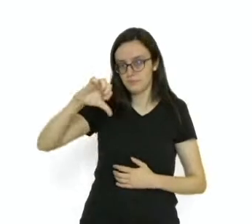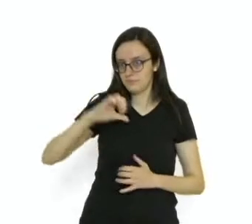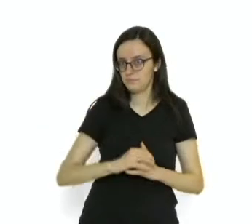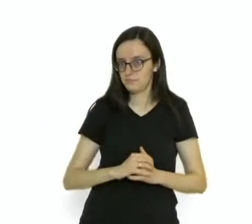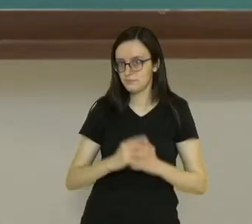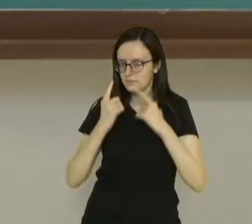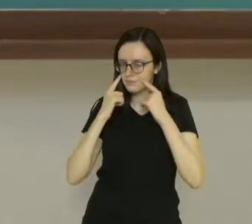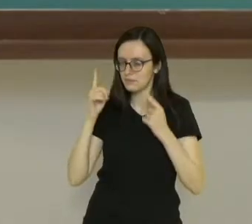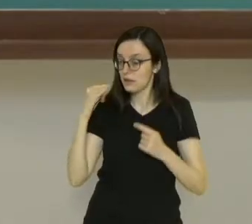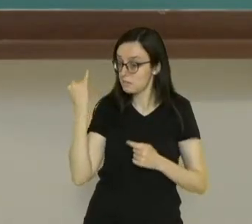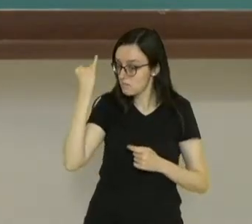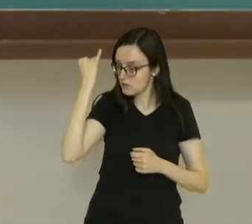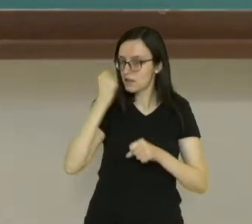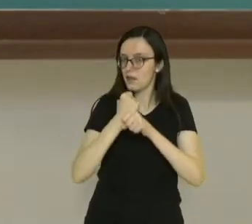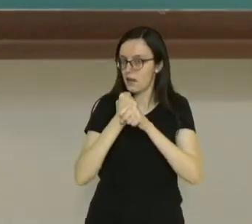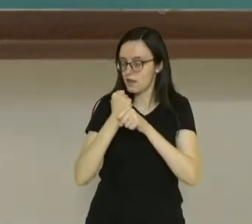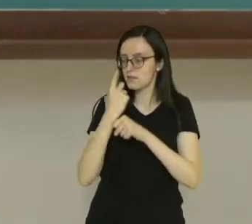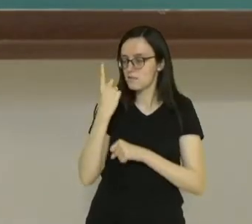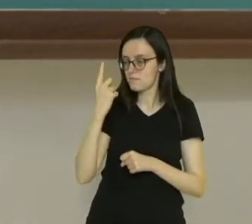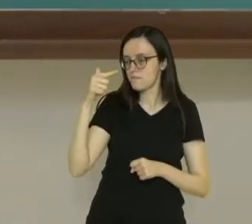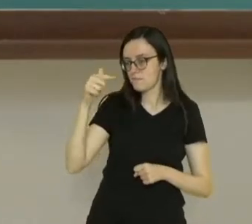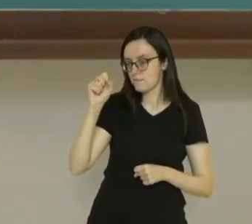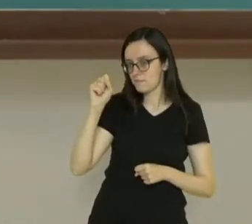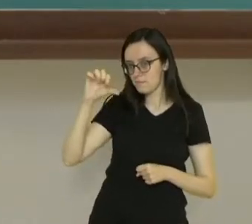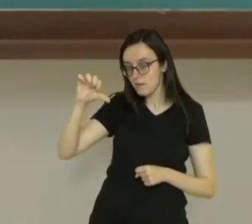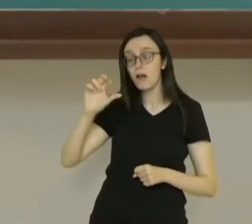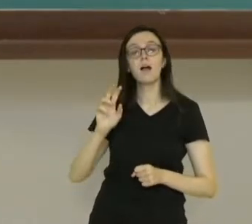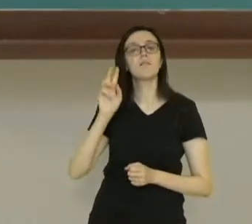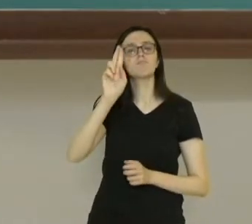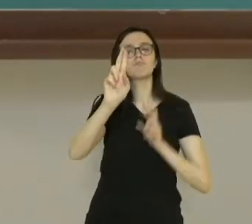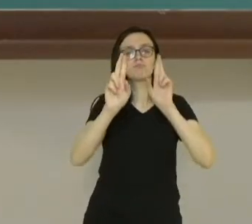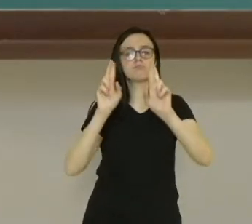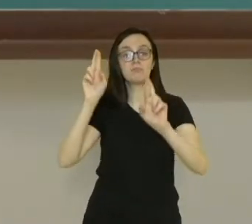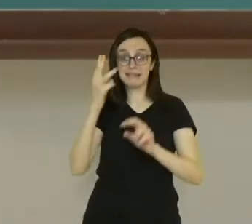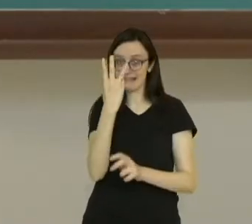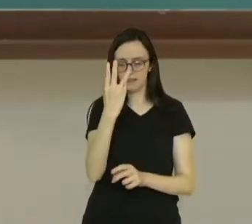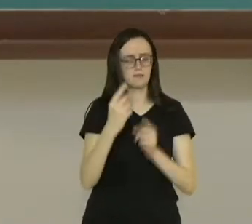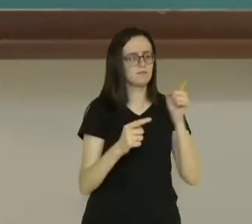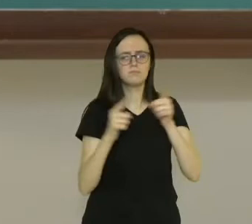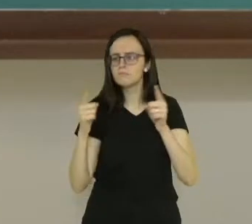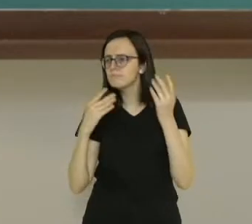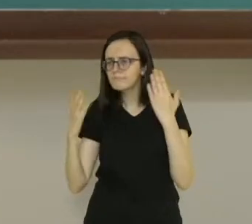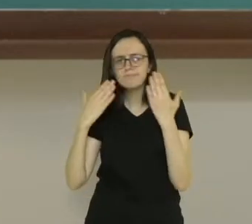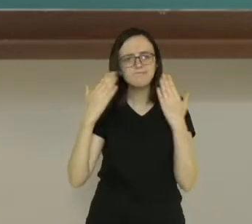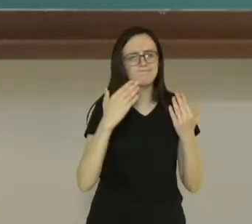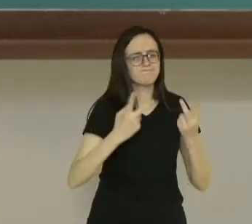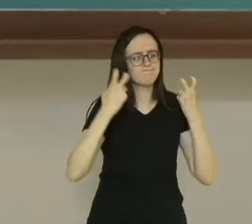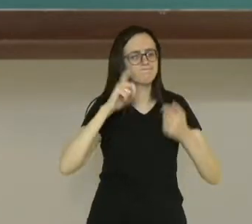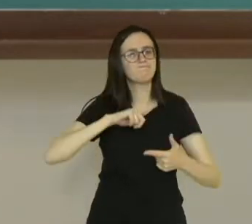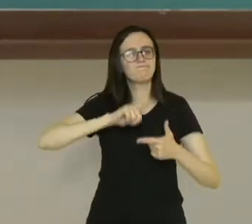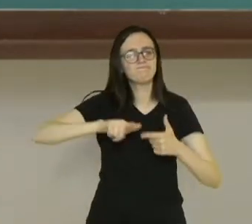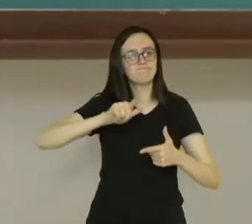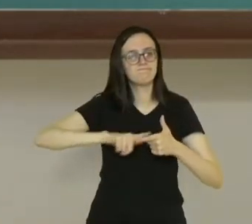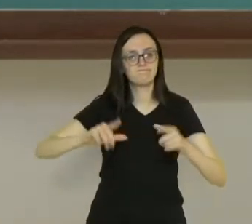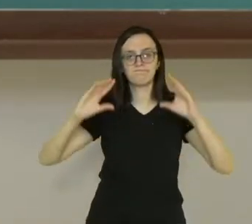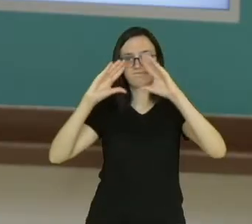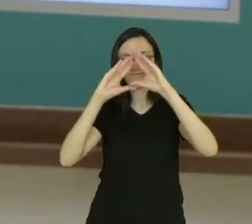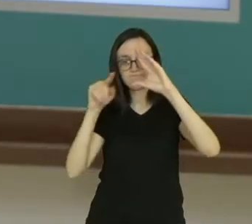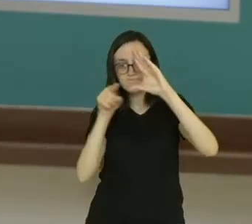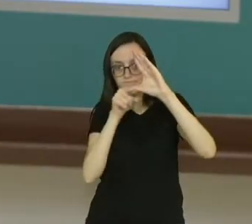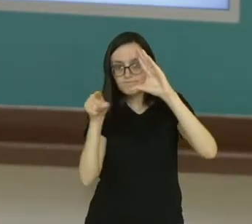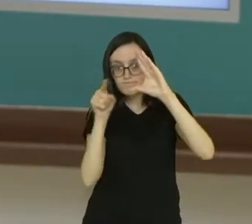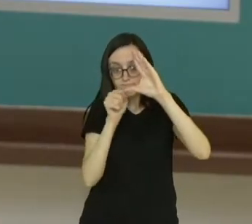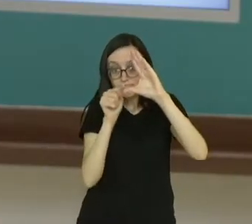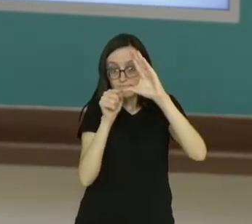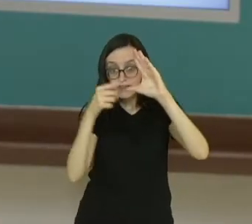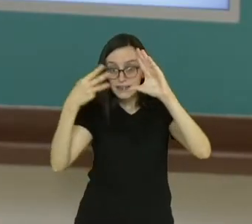1789, data importante, hein? E os representantes, então, eles vão ver que tem algo de errado. O terceiro estado, os representantes do